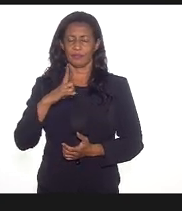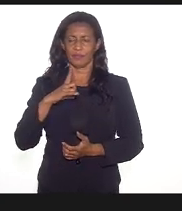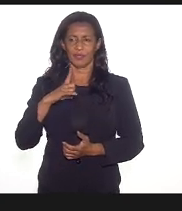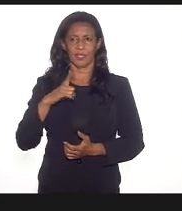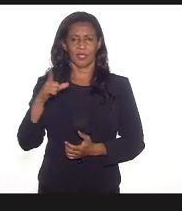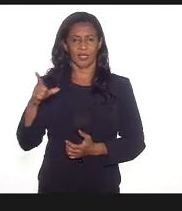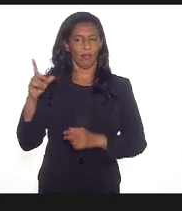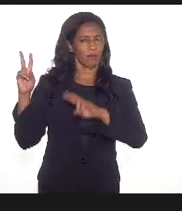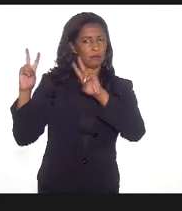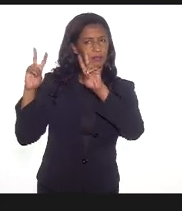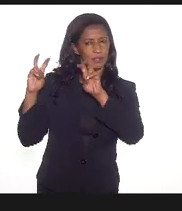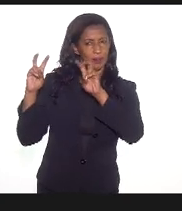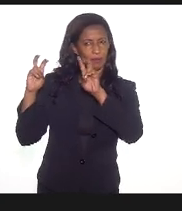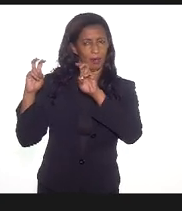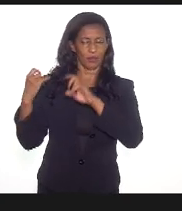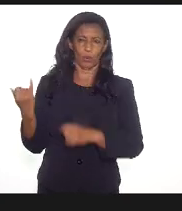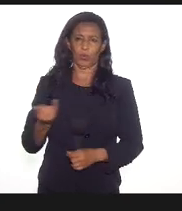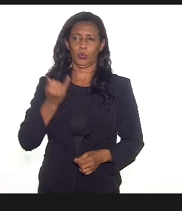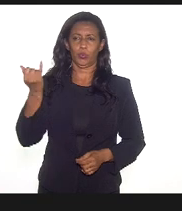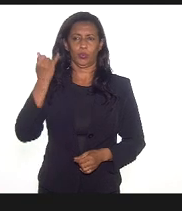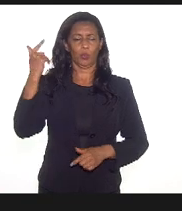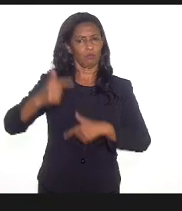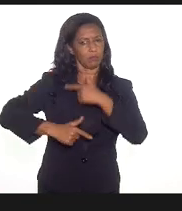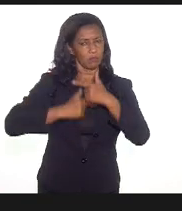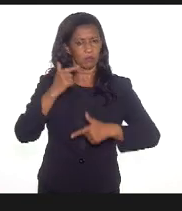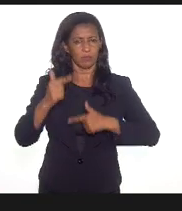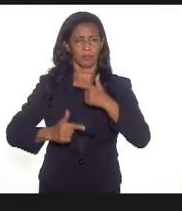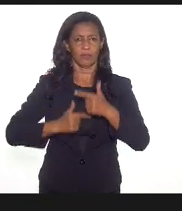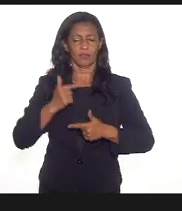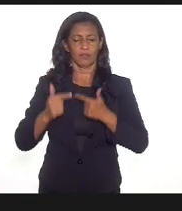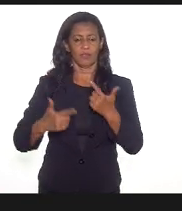aí dessa temática também, um batalhador.